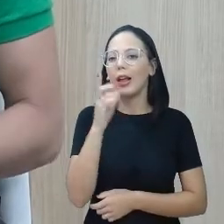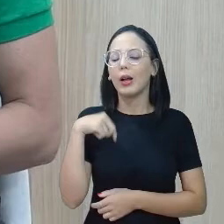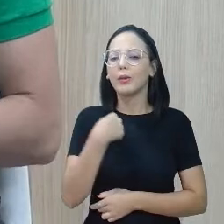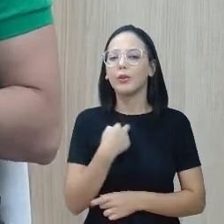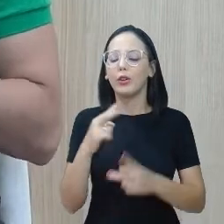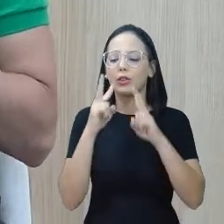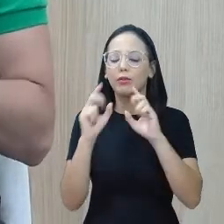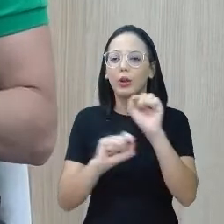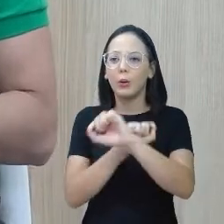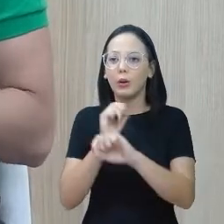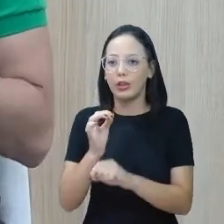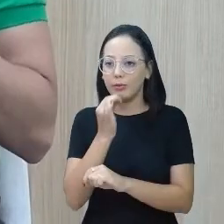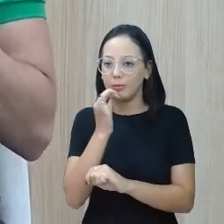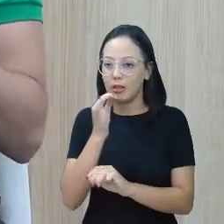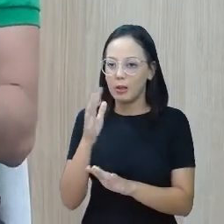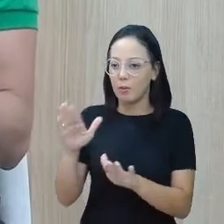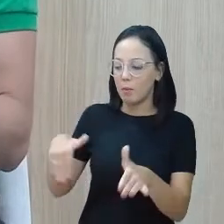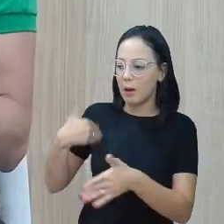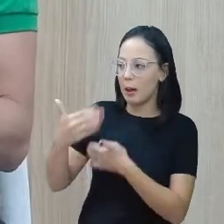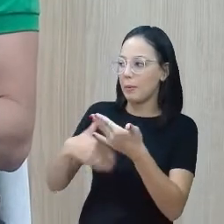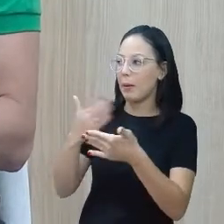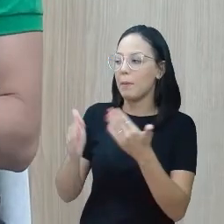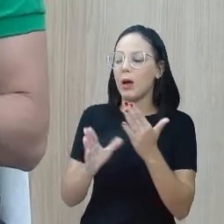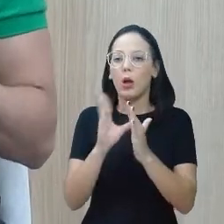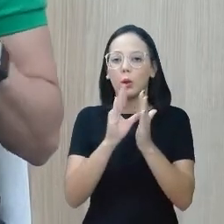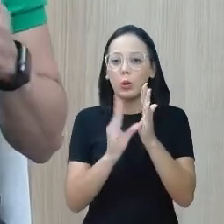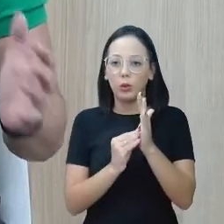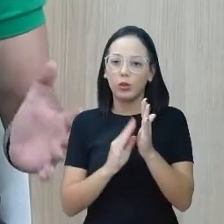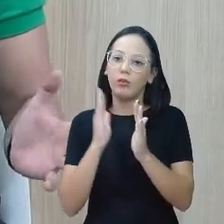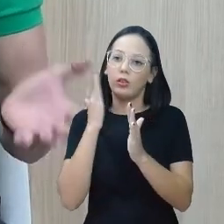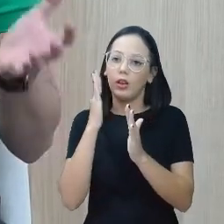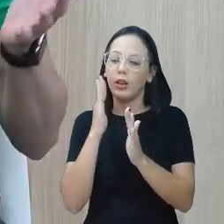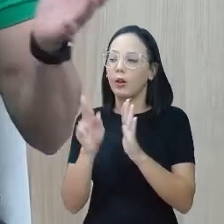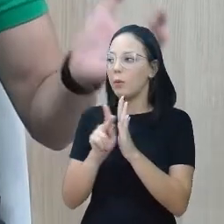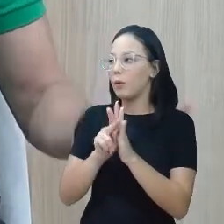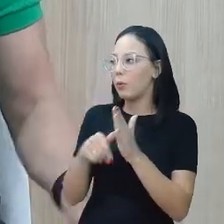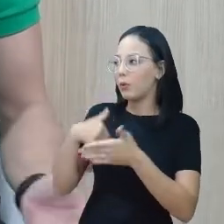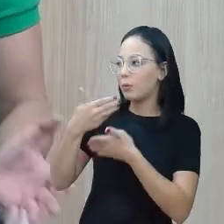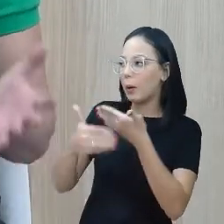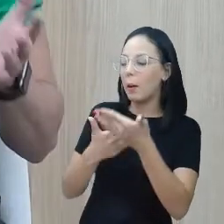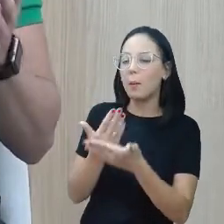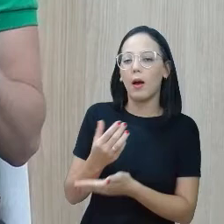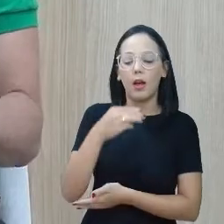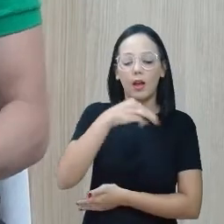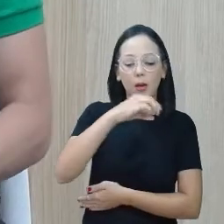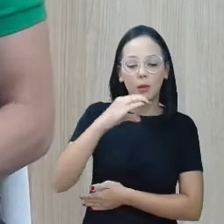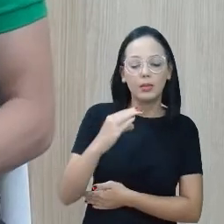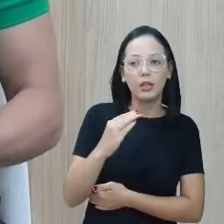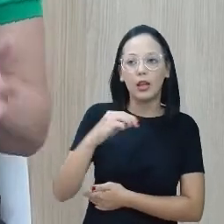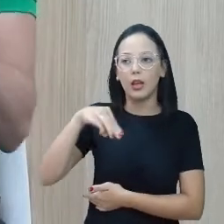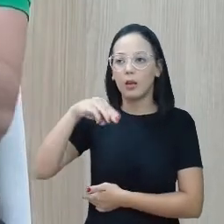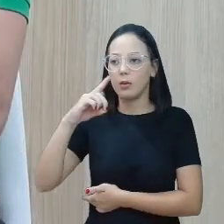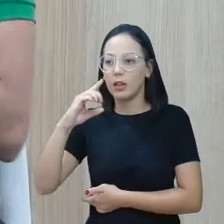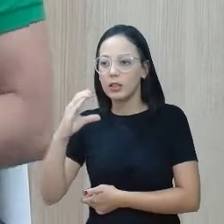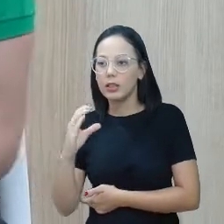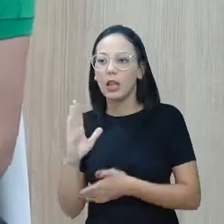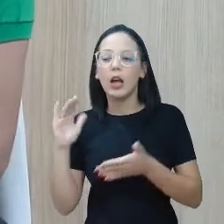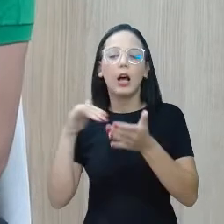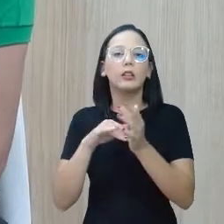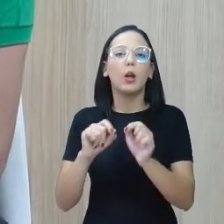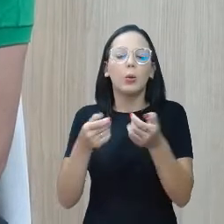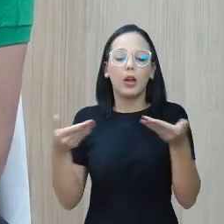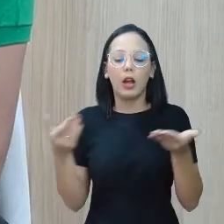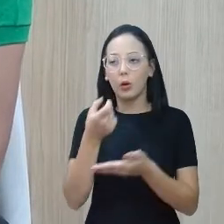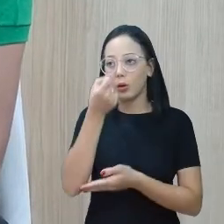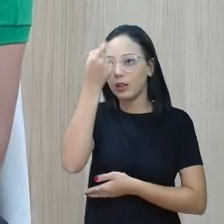essa questão da evolução do conteúdo, né? Passando pelas partes de múltiplos e divisores, até chegar